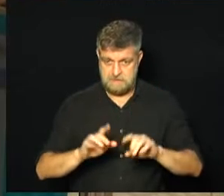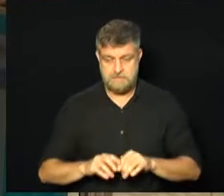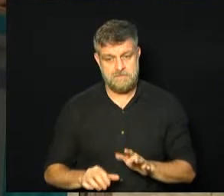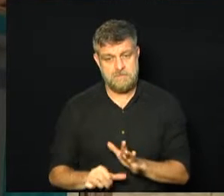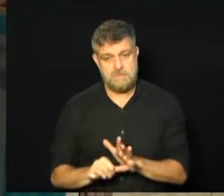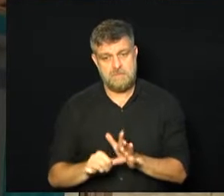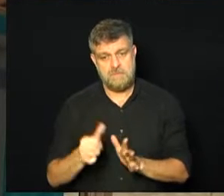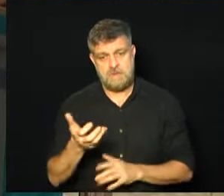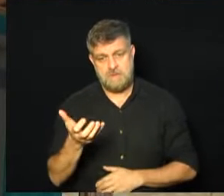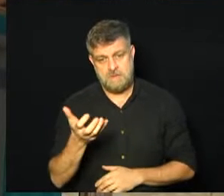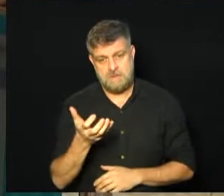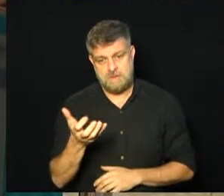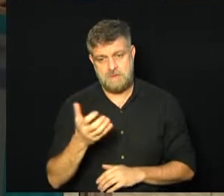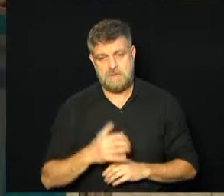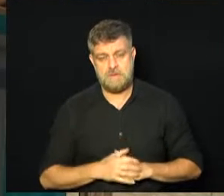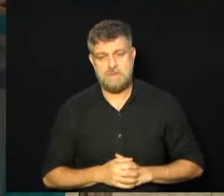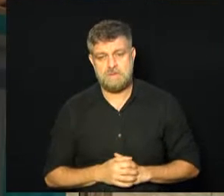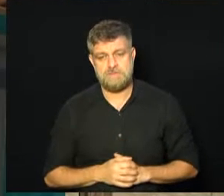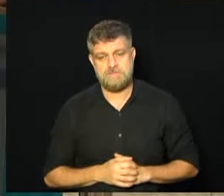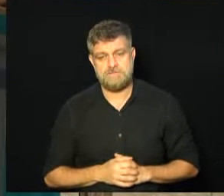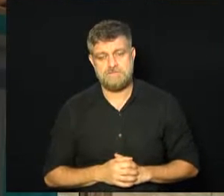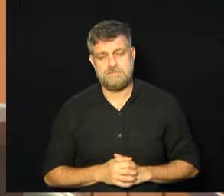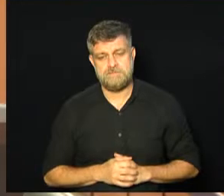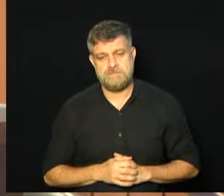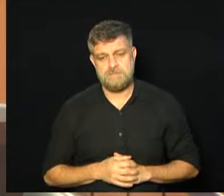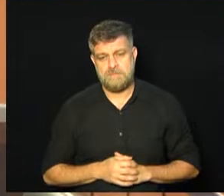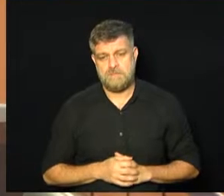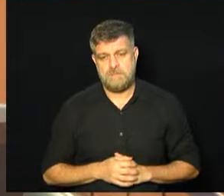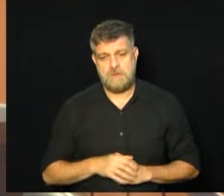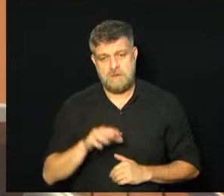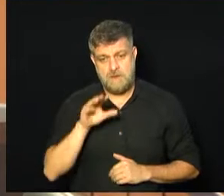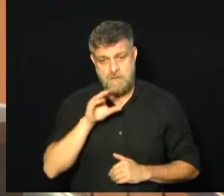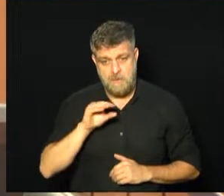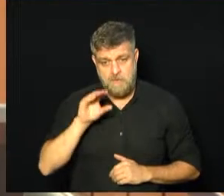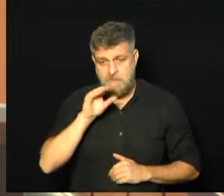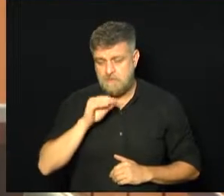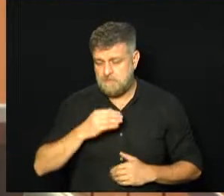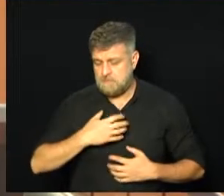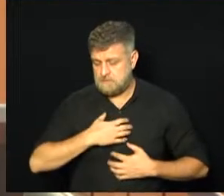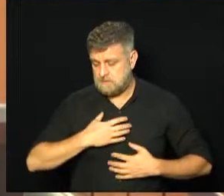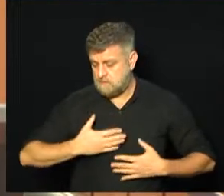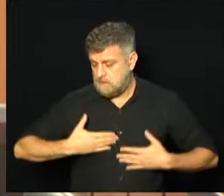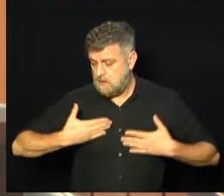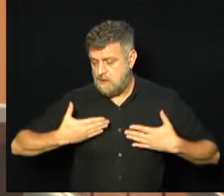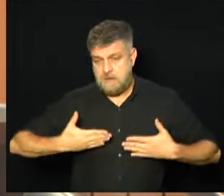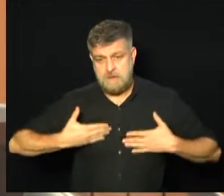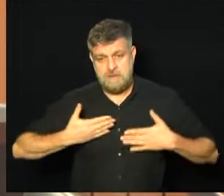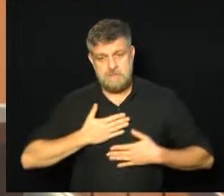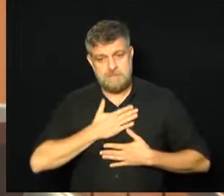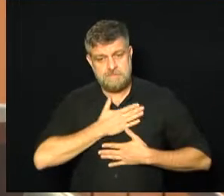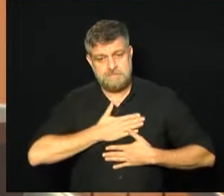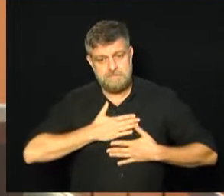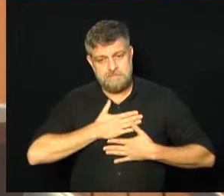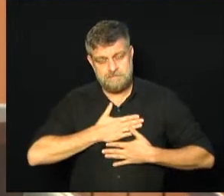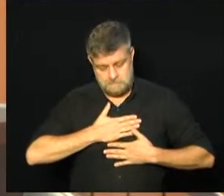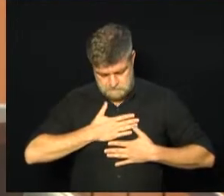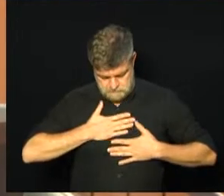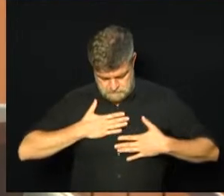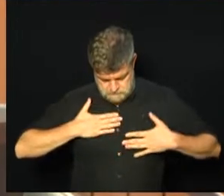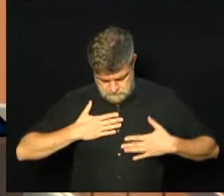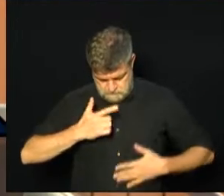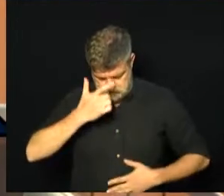Primeiro, quero dizer que é com muita alegria e satisfação que o nosso mandato